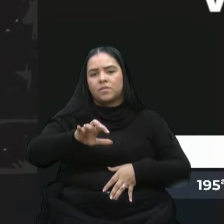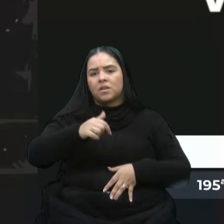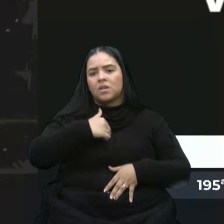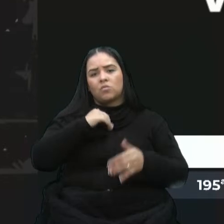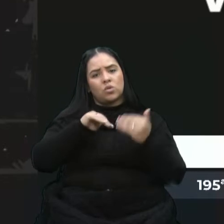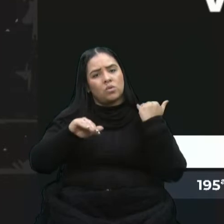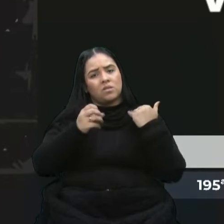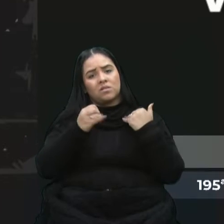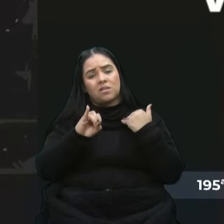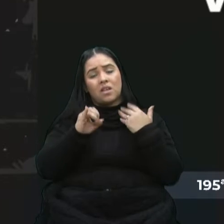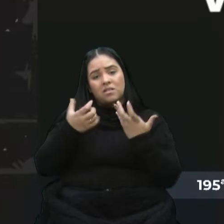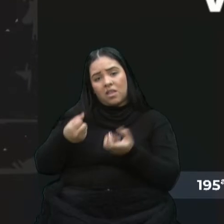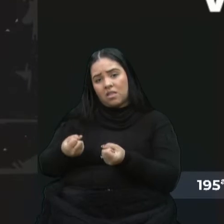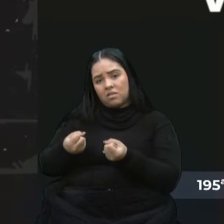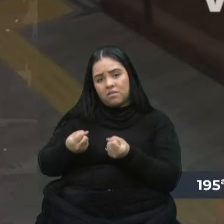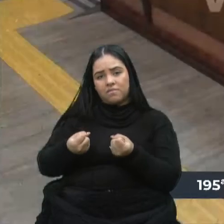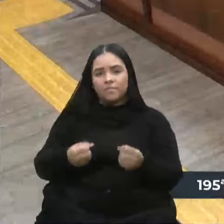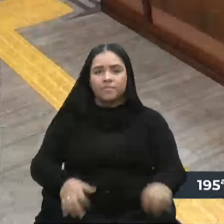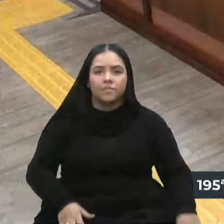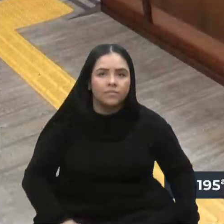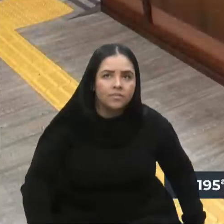favor.